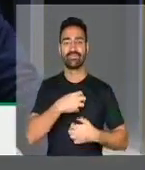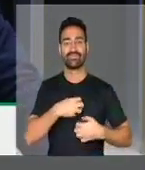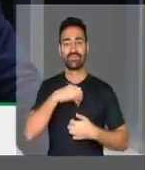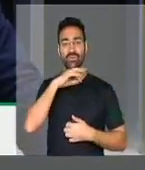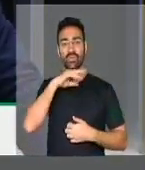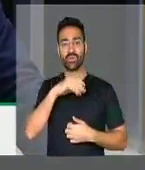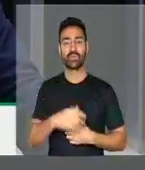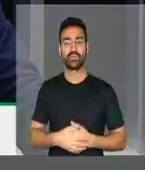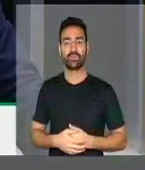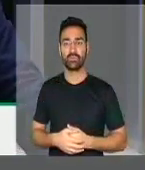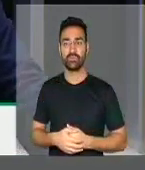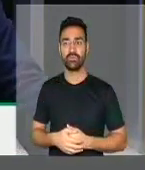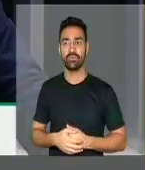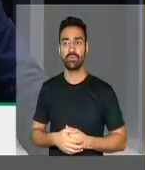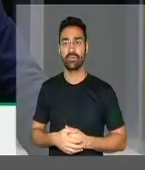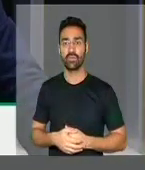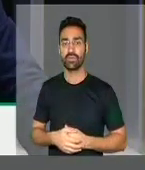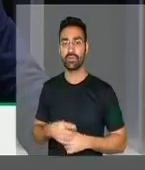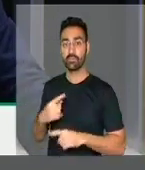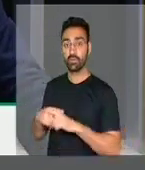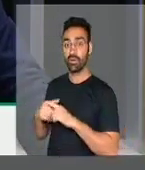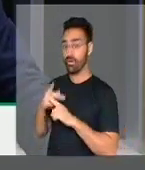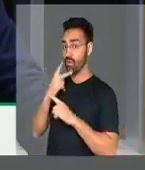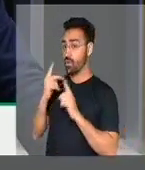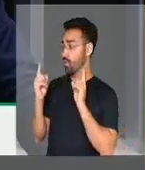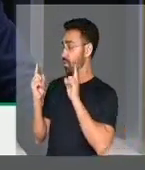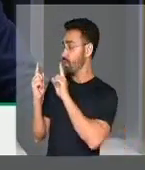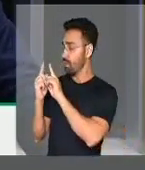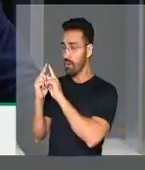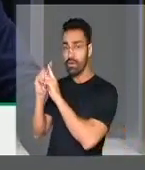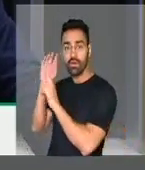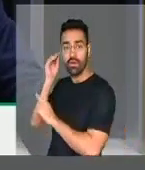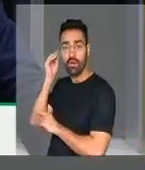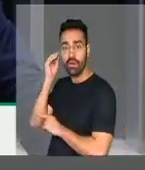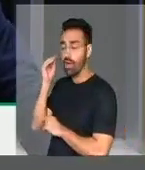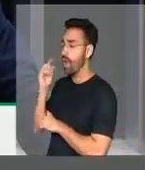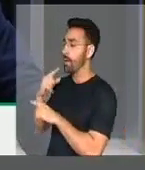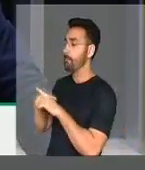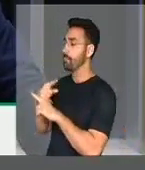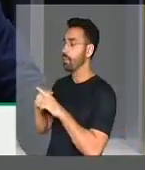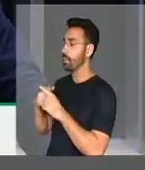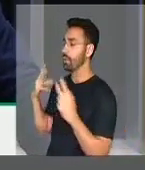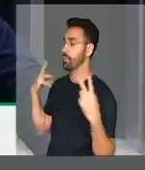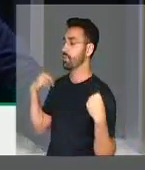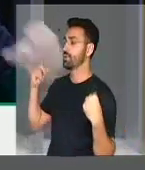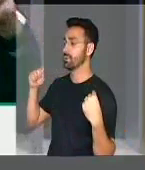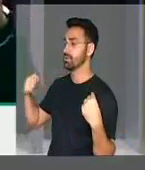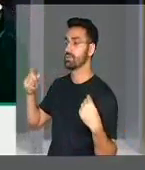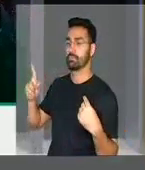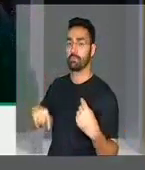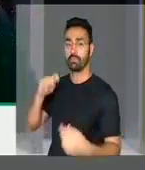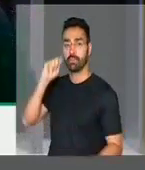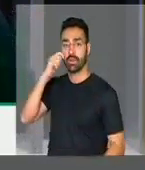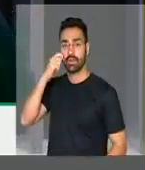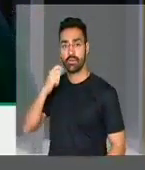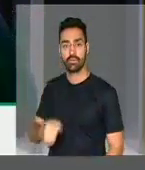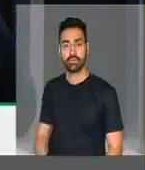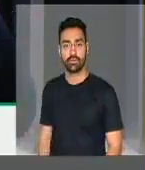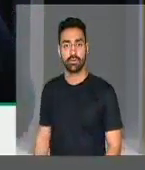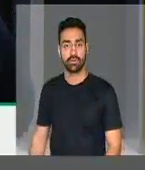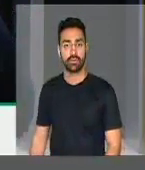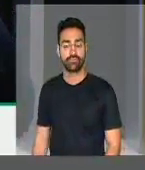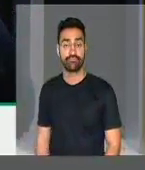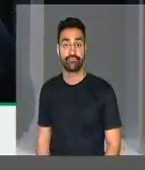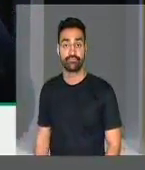fez questão de dizer ouvido que o barulho era porque o motorista era preto algumas pessoas como as pessoas dizem